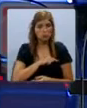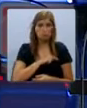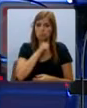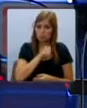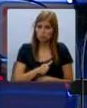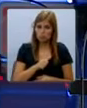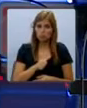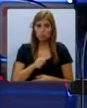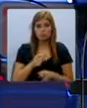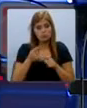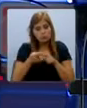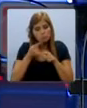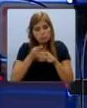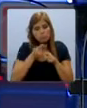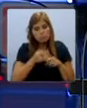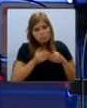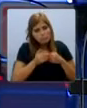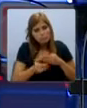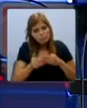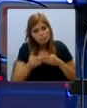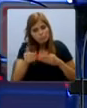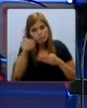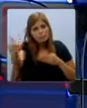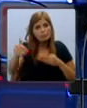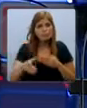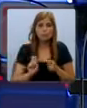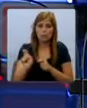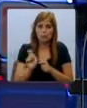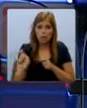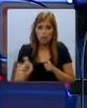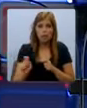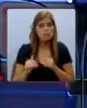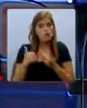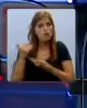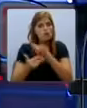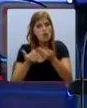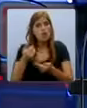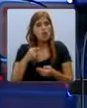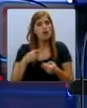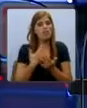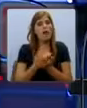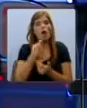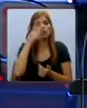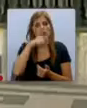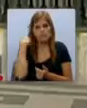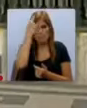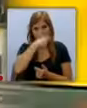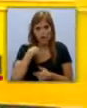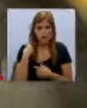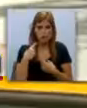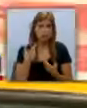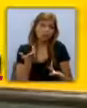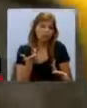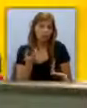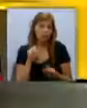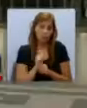solução faseada, a longo prazo, e que, sobretudo, recupere a imagem e a reputação do banco.